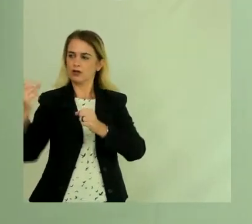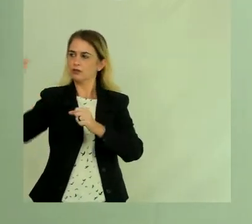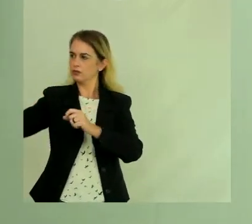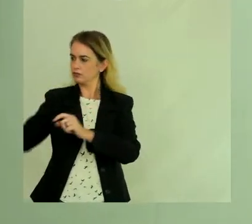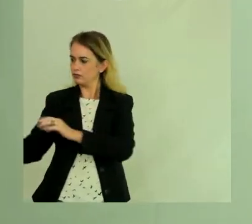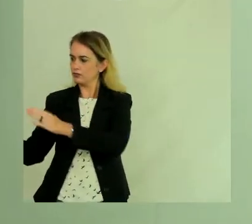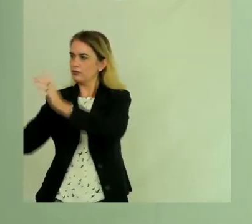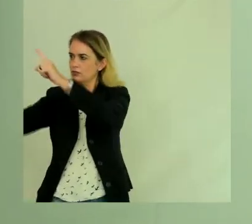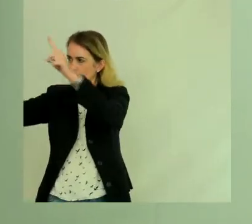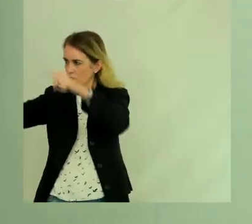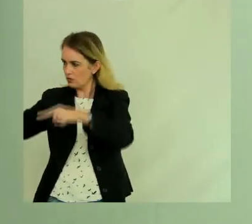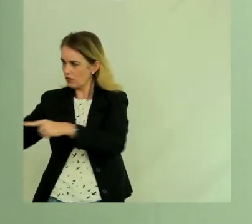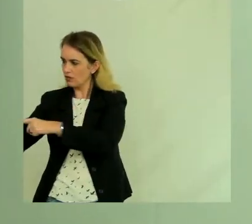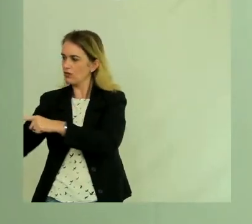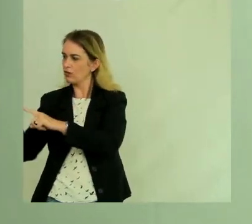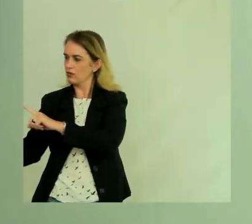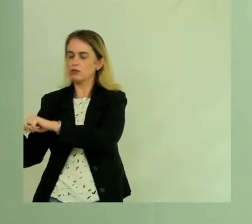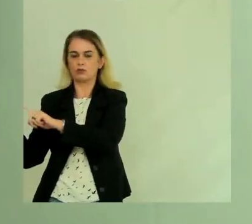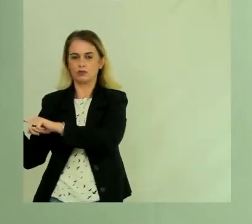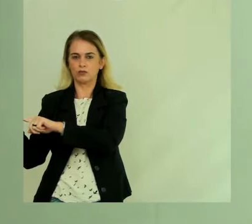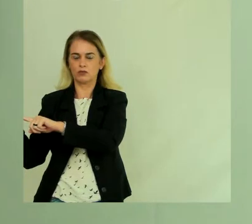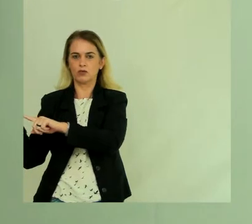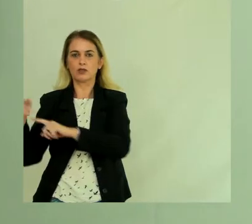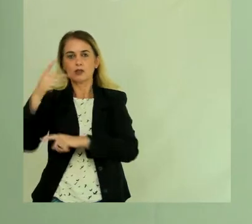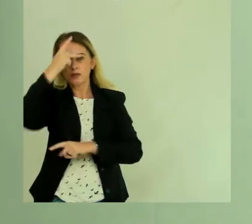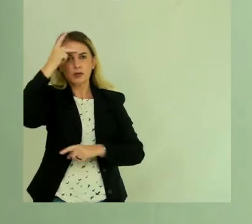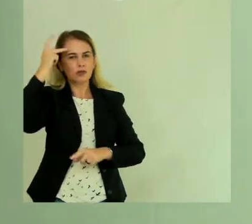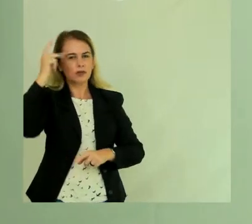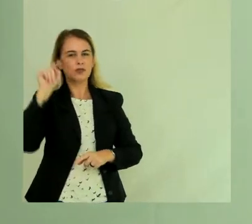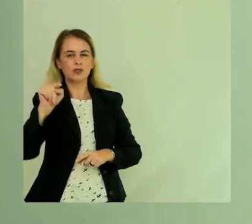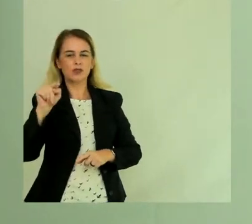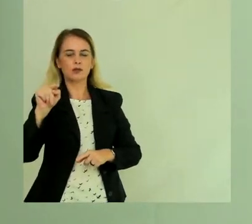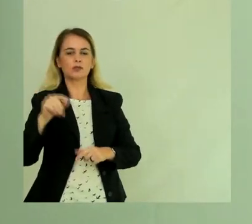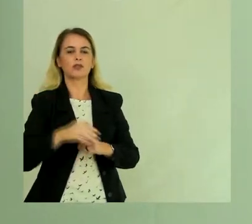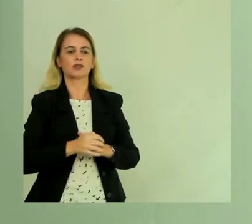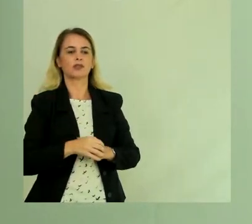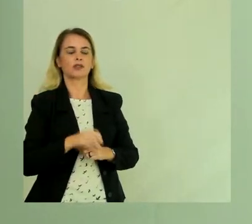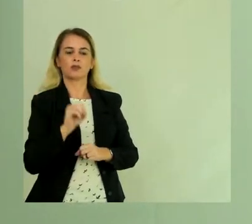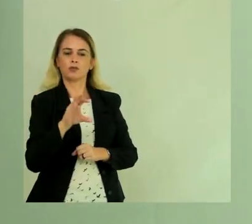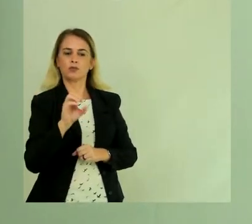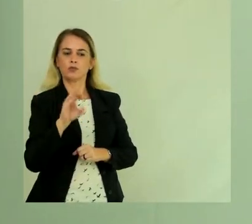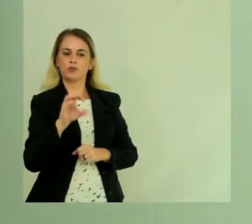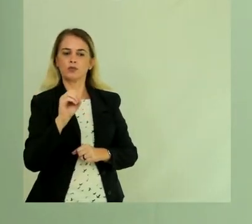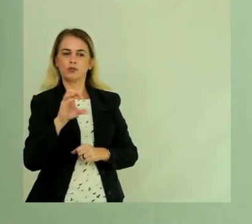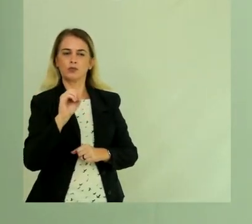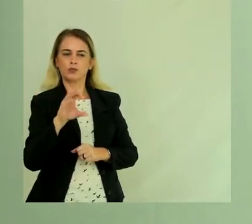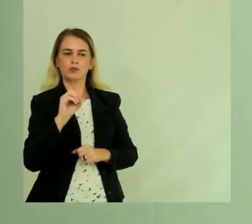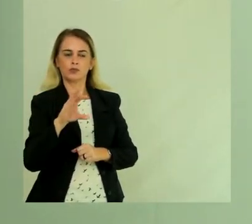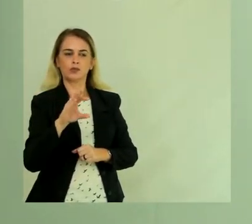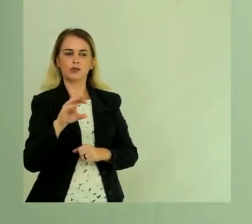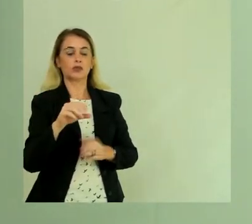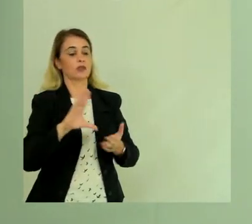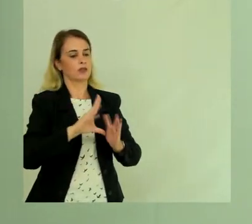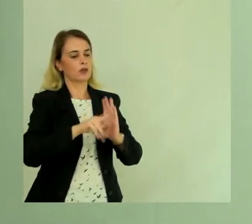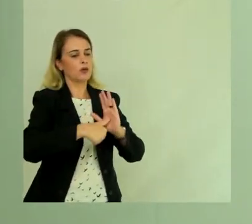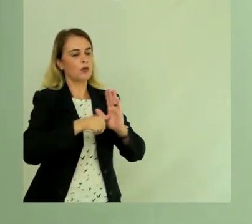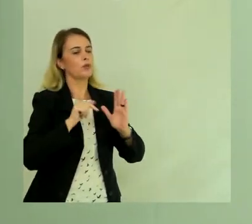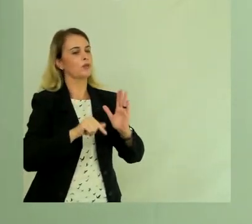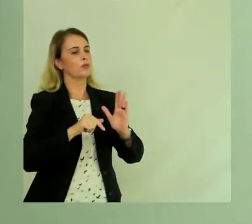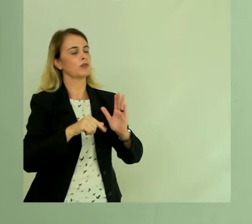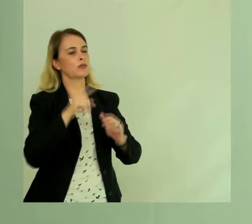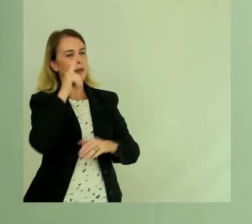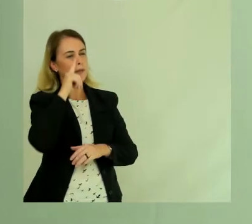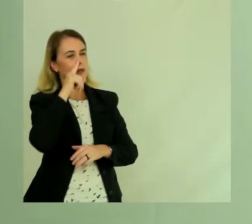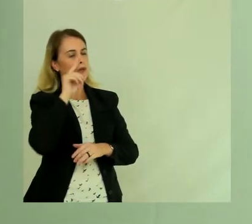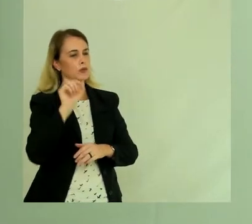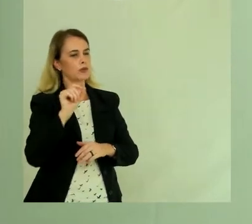coisinha no carro, e a pessoa vai saber que o alarme ali vai, né, se colocar ali, vai